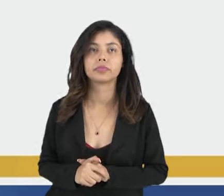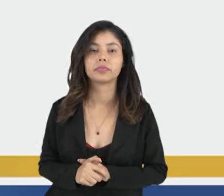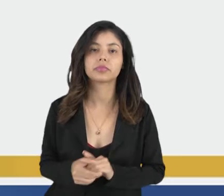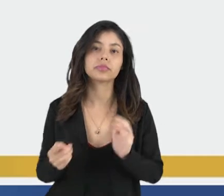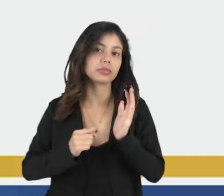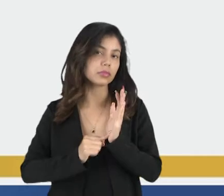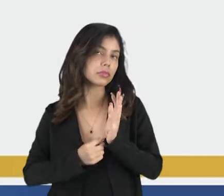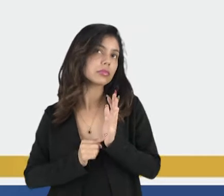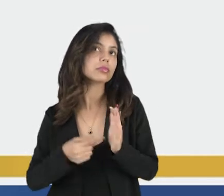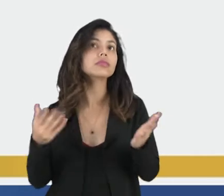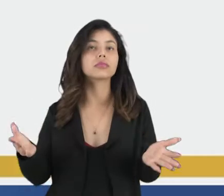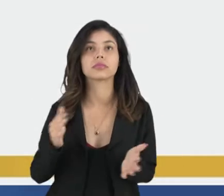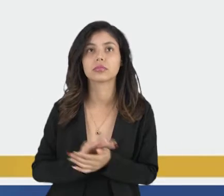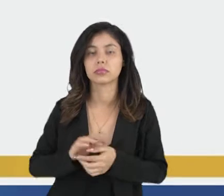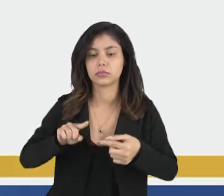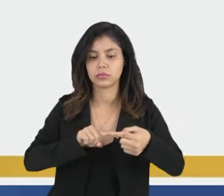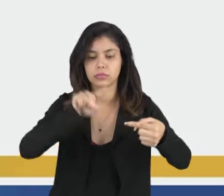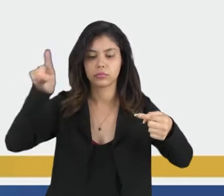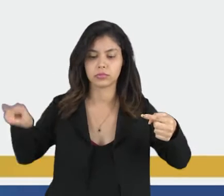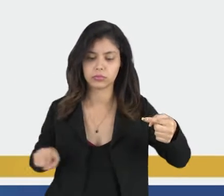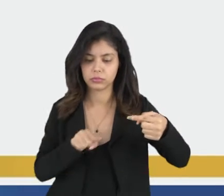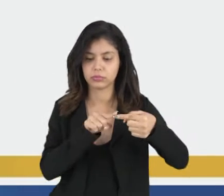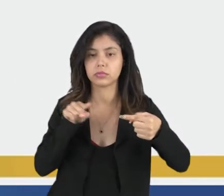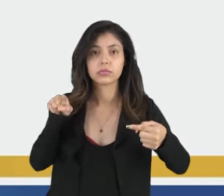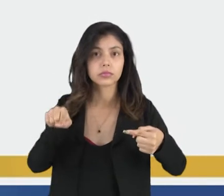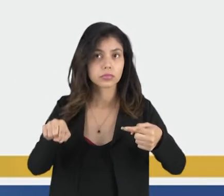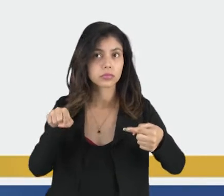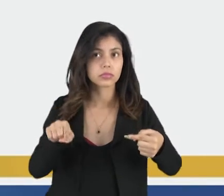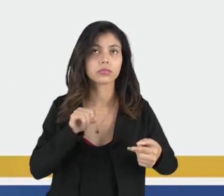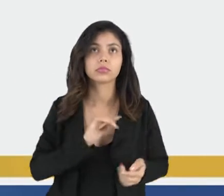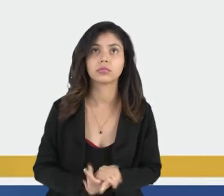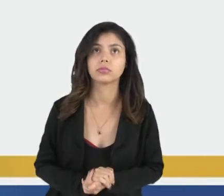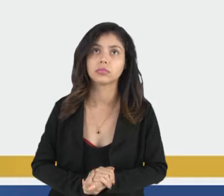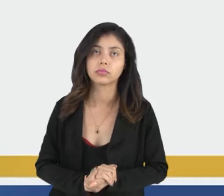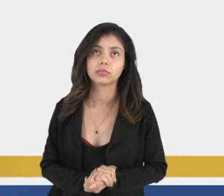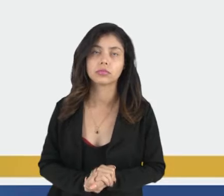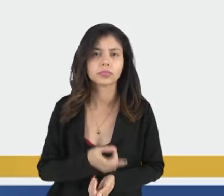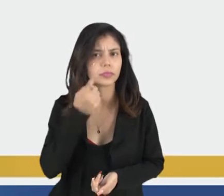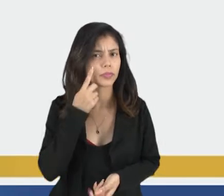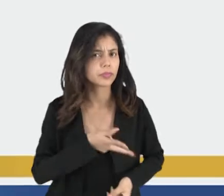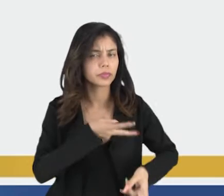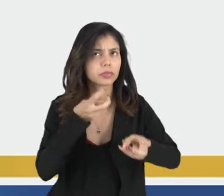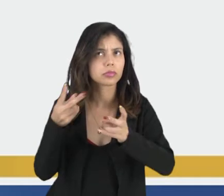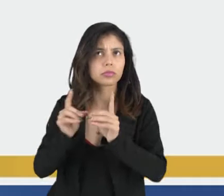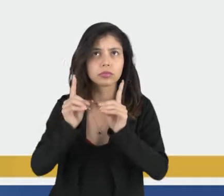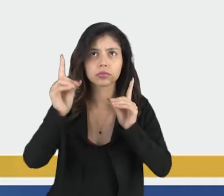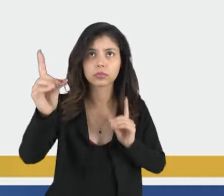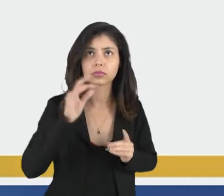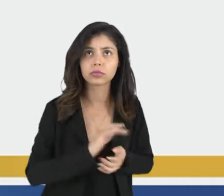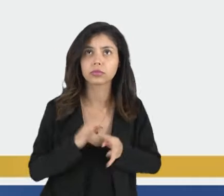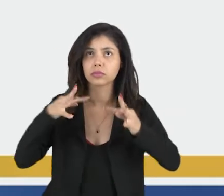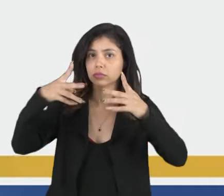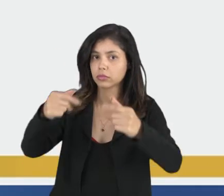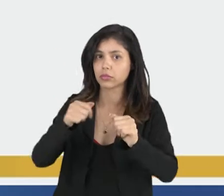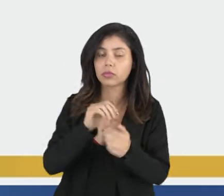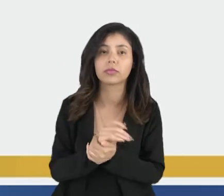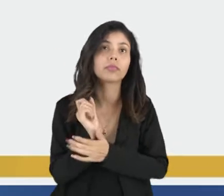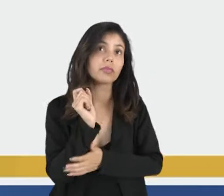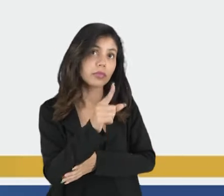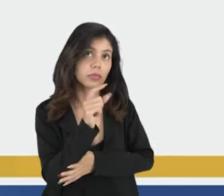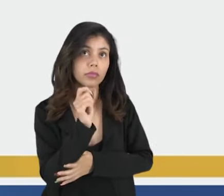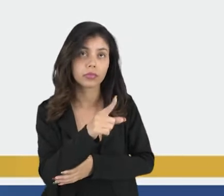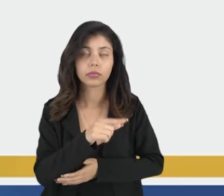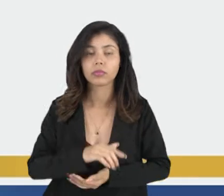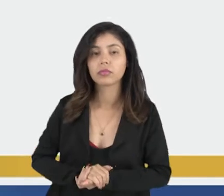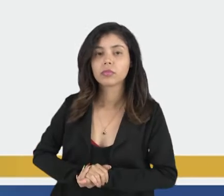O ponto no meio da circunferência é o centro. Note que a distância entre todos os pontos